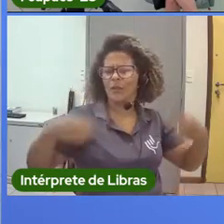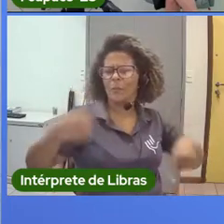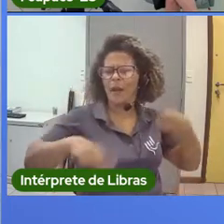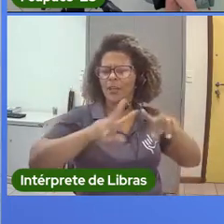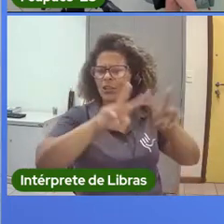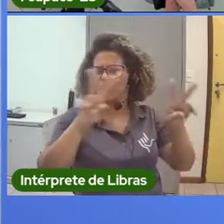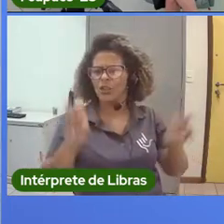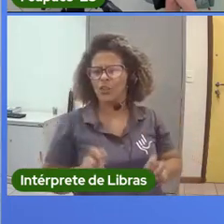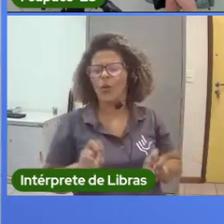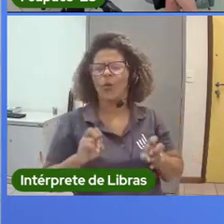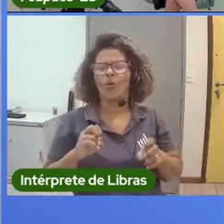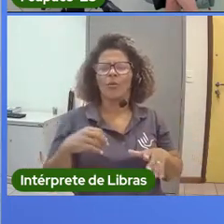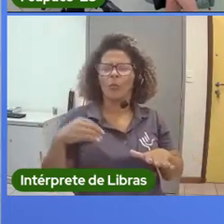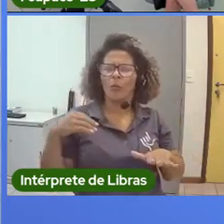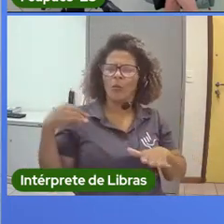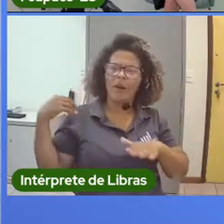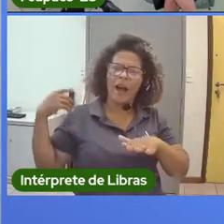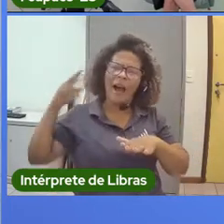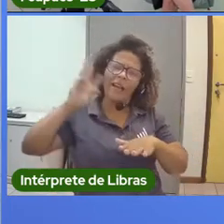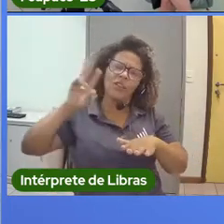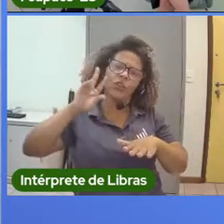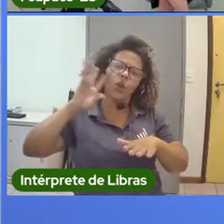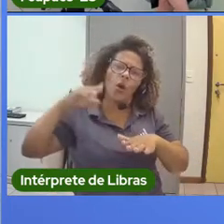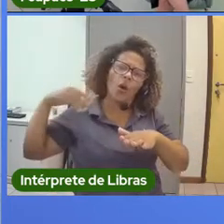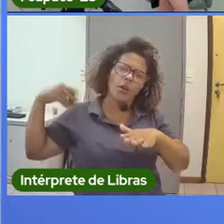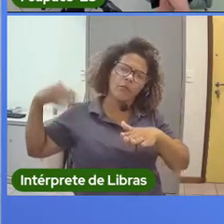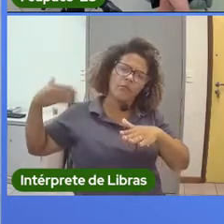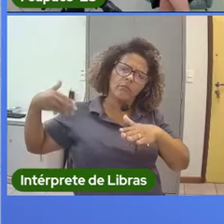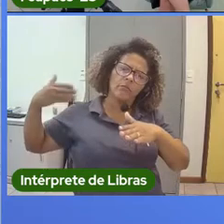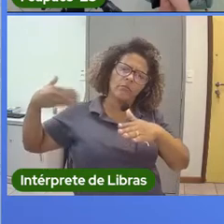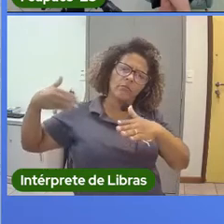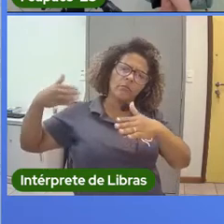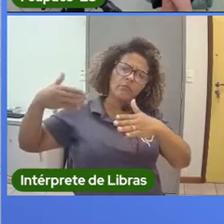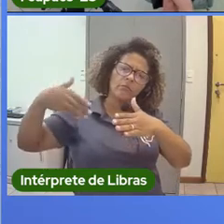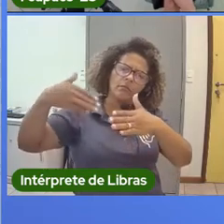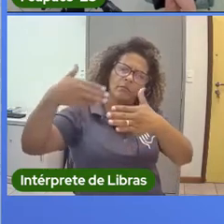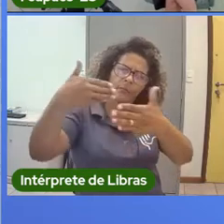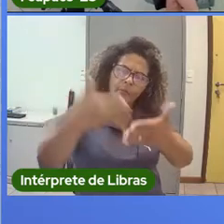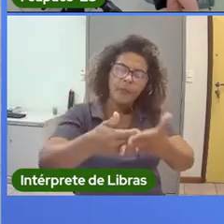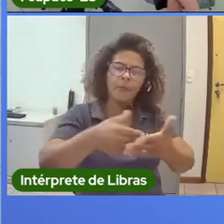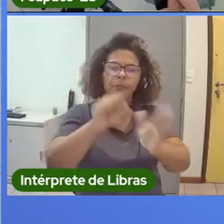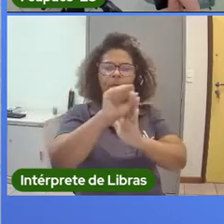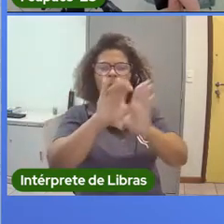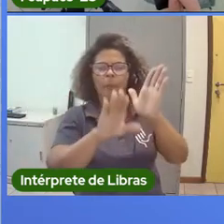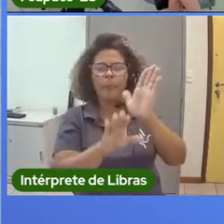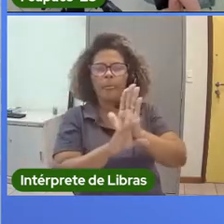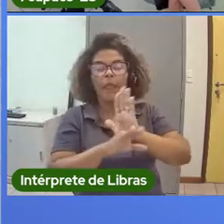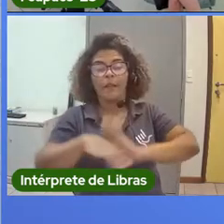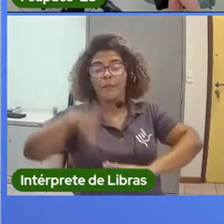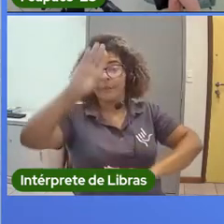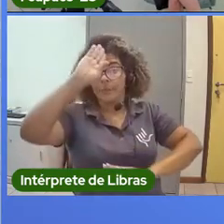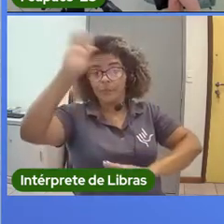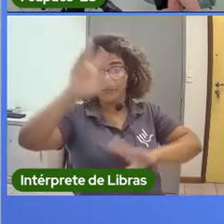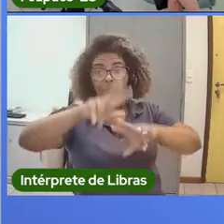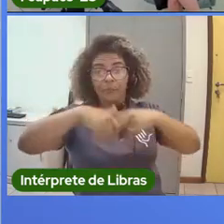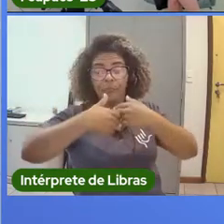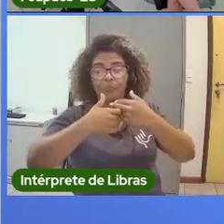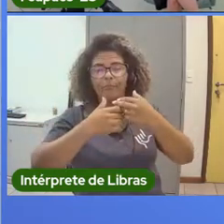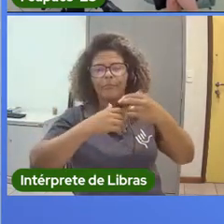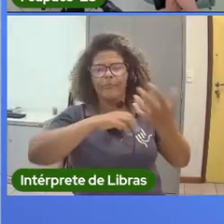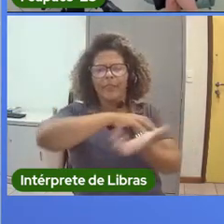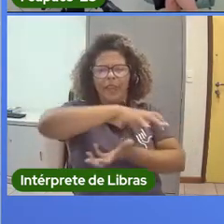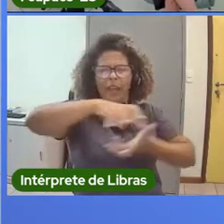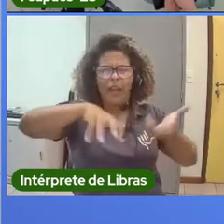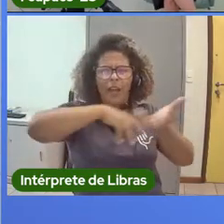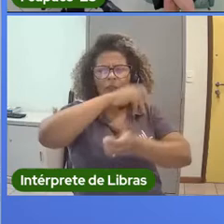a processualidade histórica foi se constituindo nos últimos séculos, sobretudo aí em virtude da Revolução Industrial, do